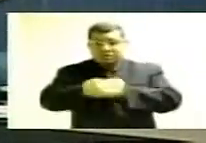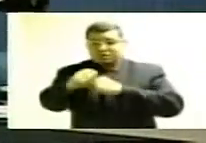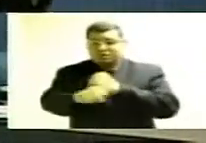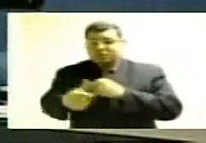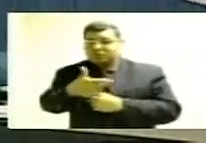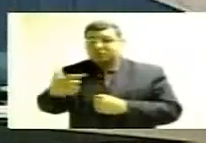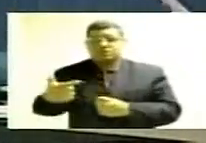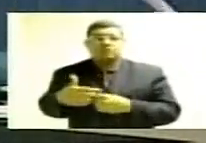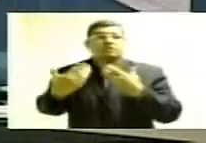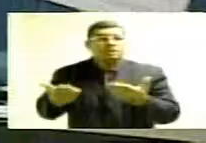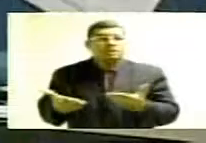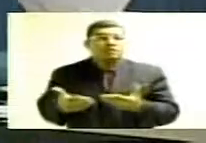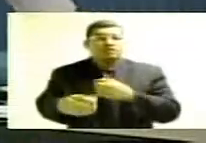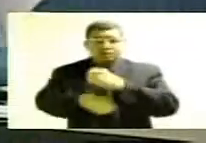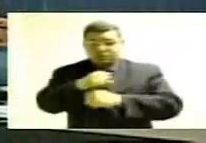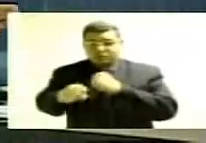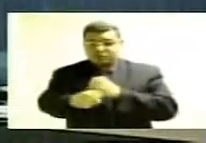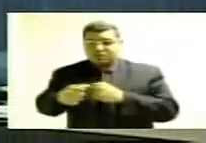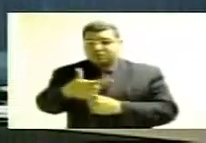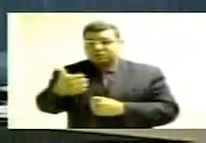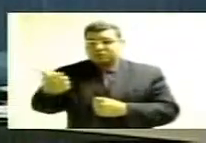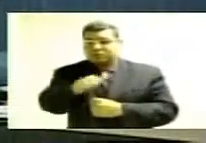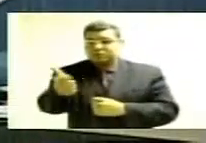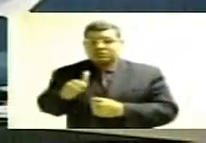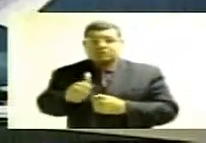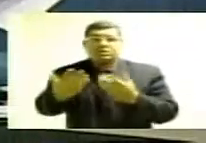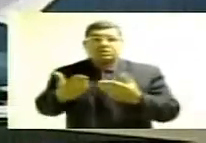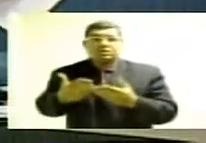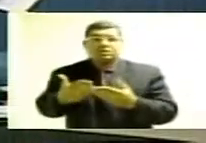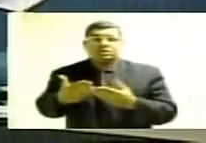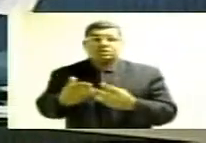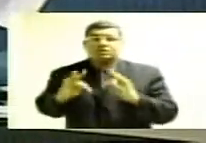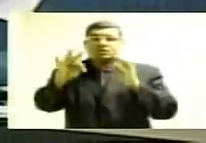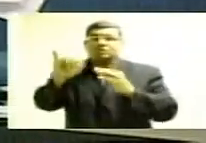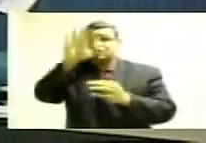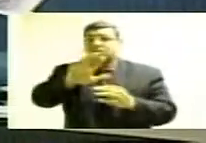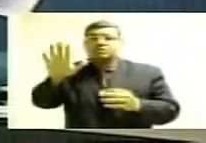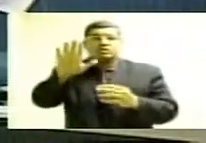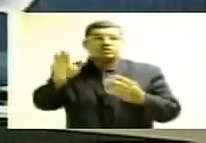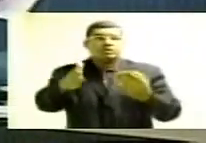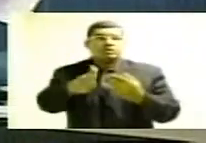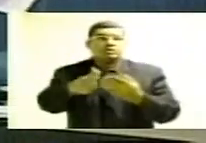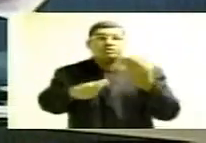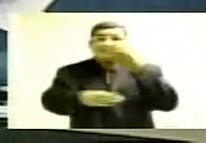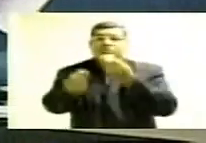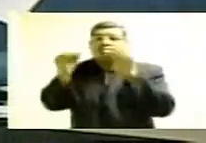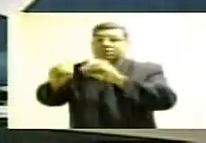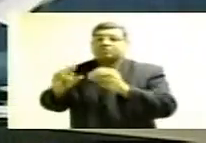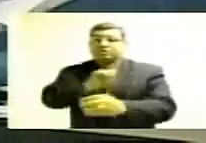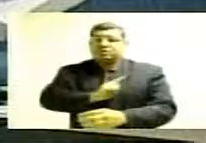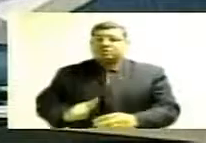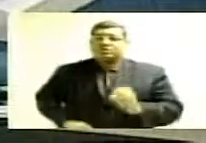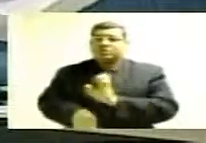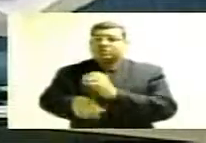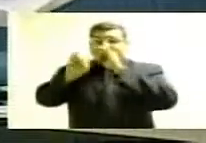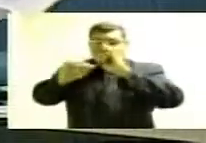2011. Em 2011, e essas são as telas do site Transparência alimentado pelo governo do estado,